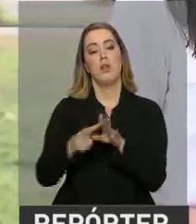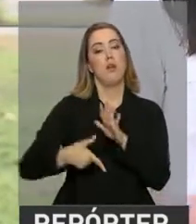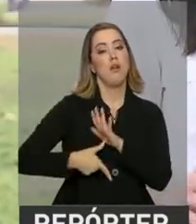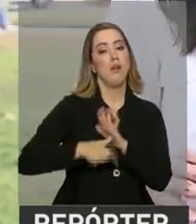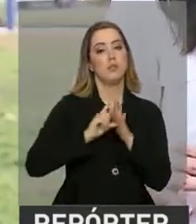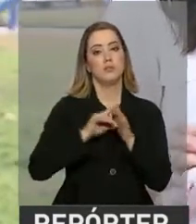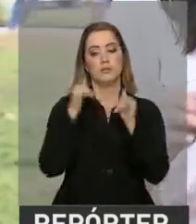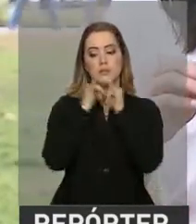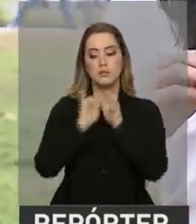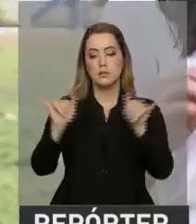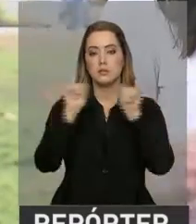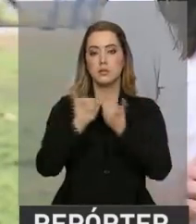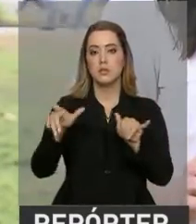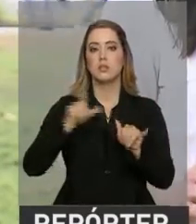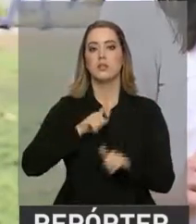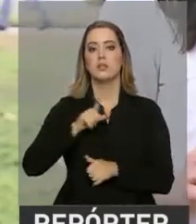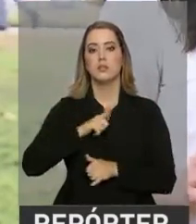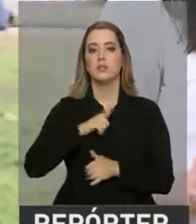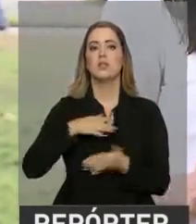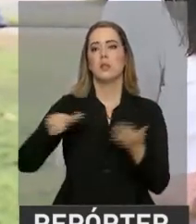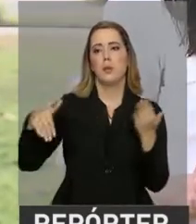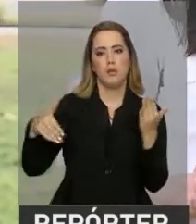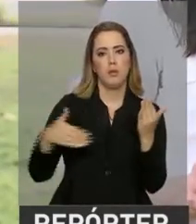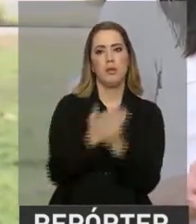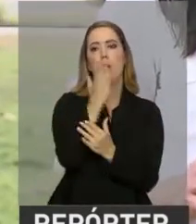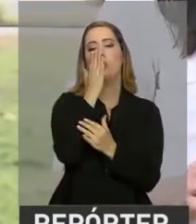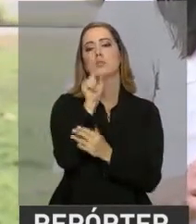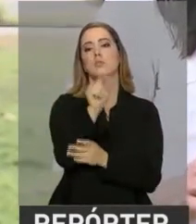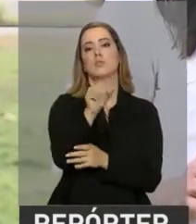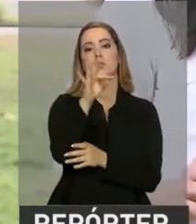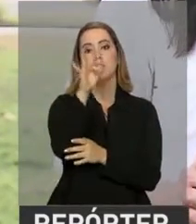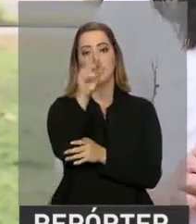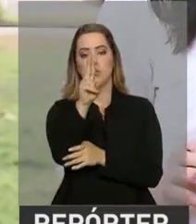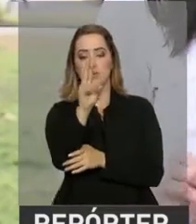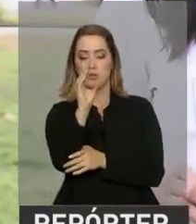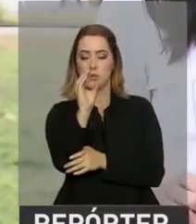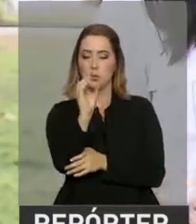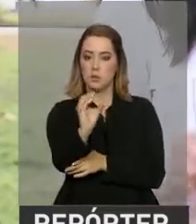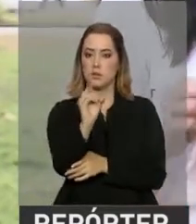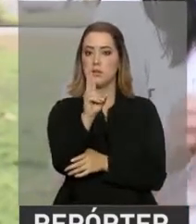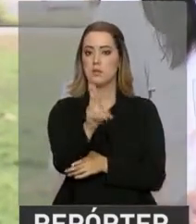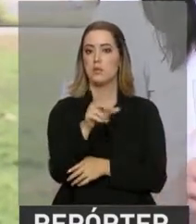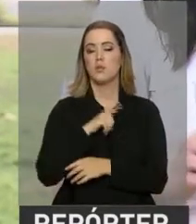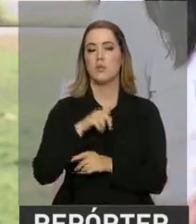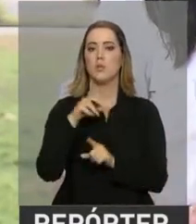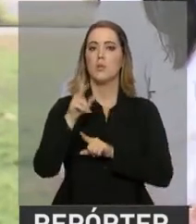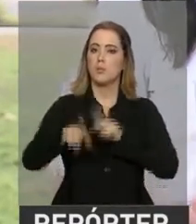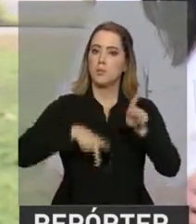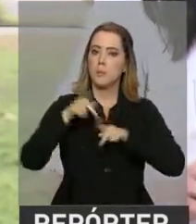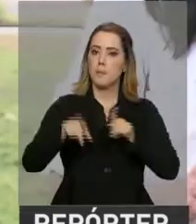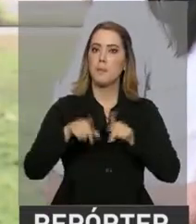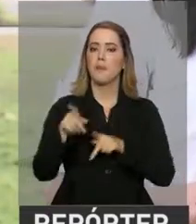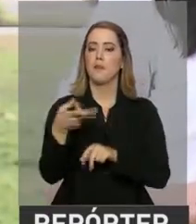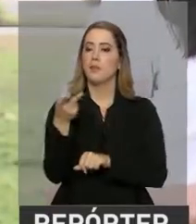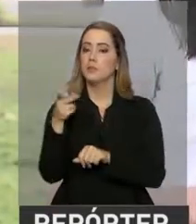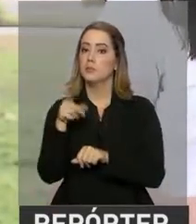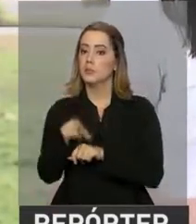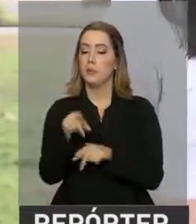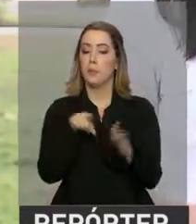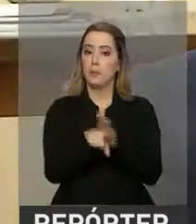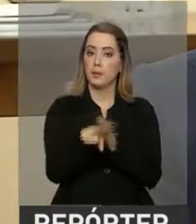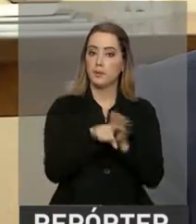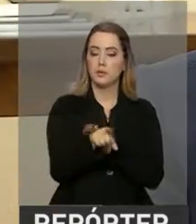editais eles deverão ter o aval do tribunal de contas da união ea população será consultada por audiências